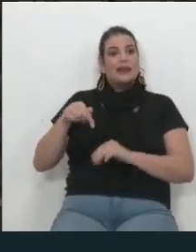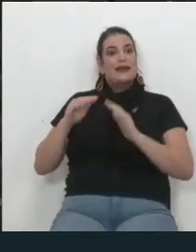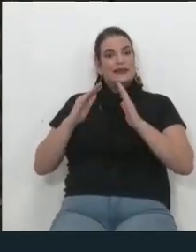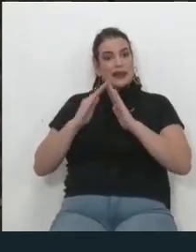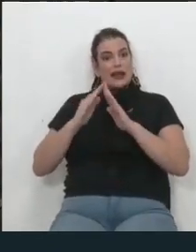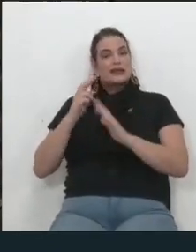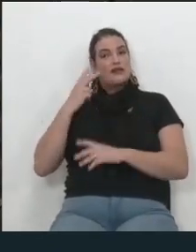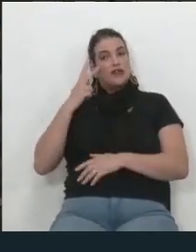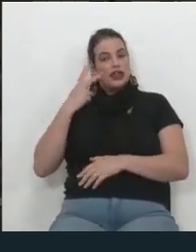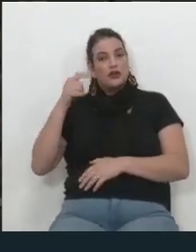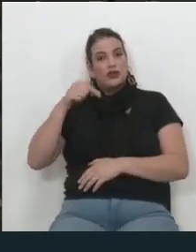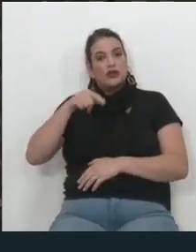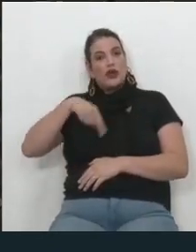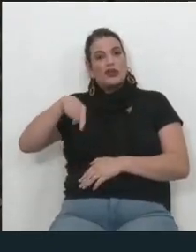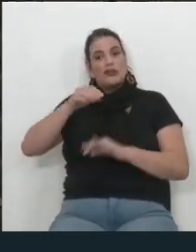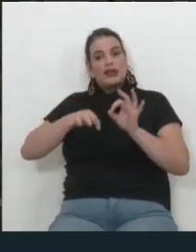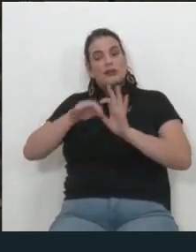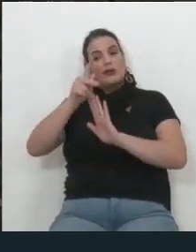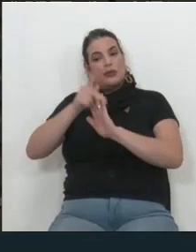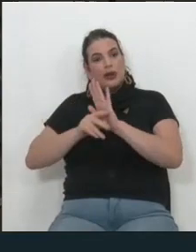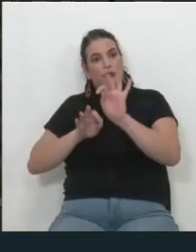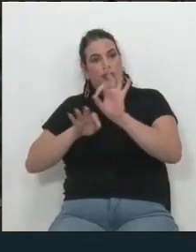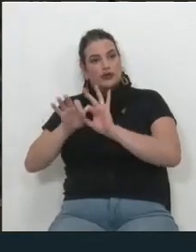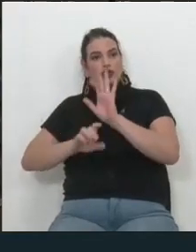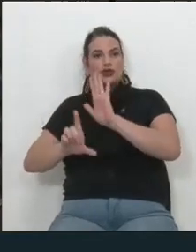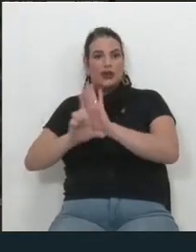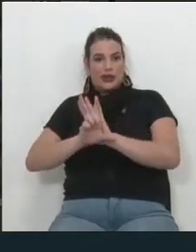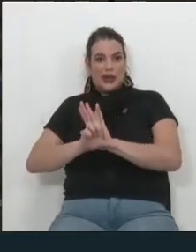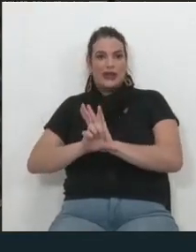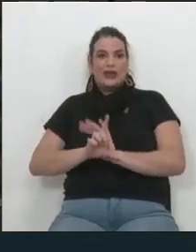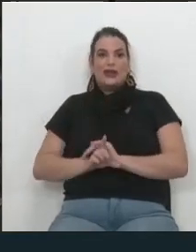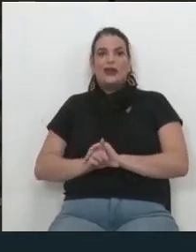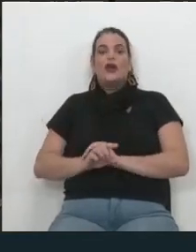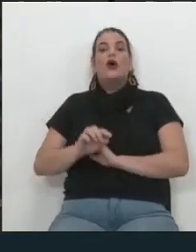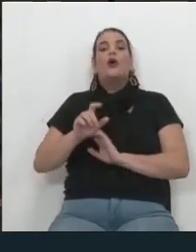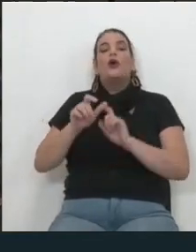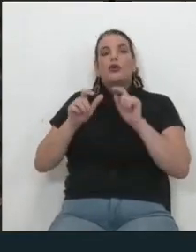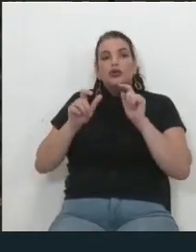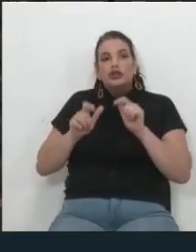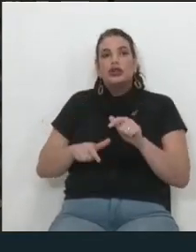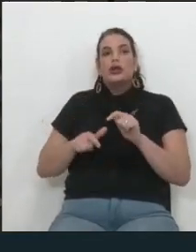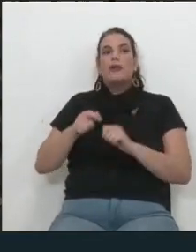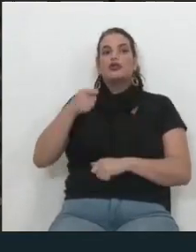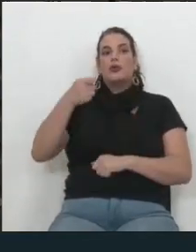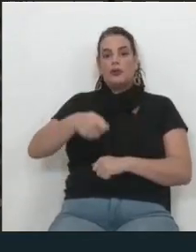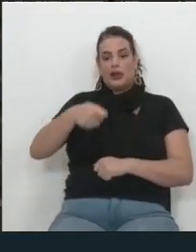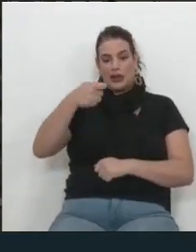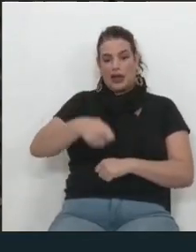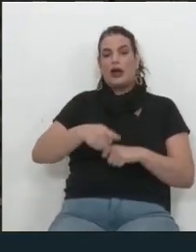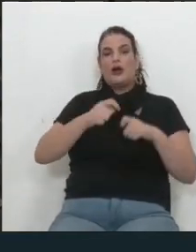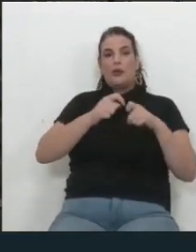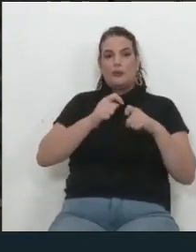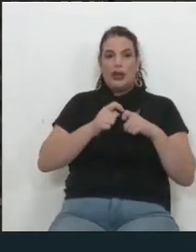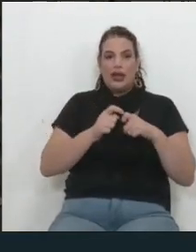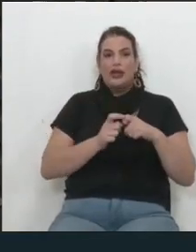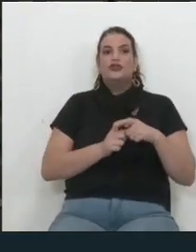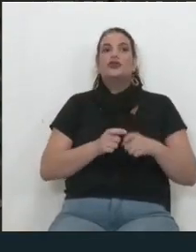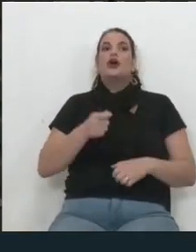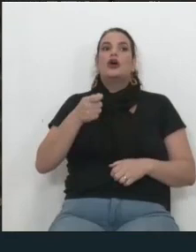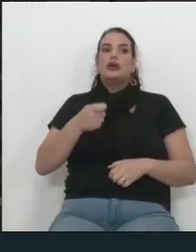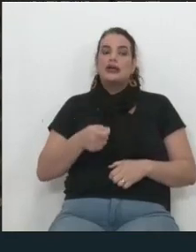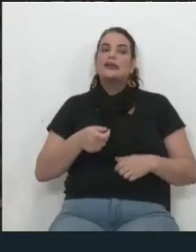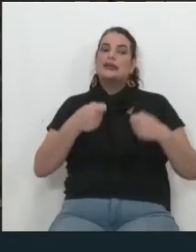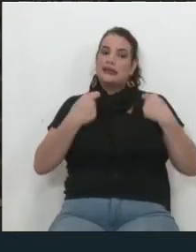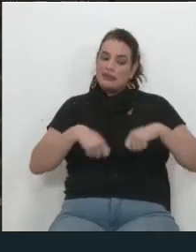precisamos preparar um projeto de lei onde não seja possível isso. Onde sejam esses médicos, eles têm